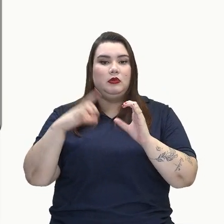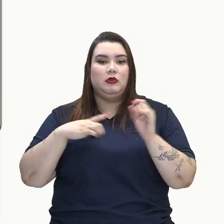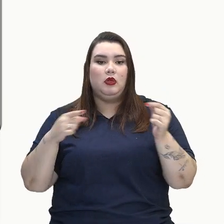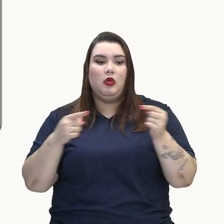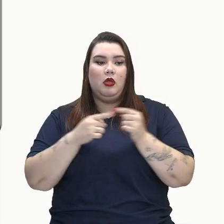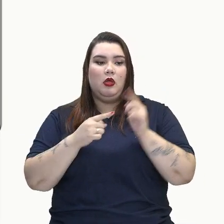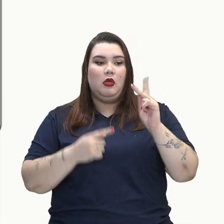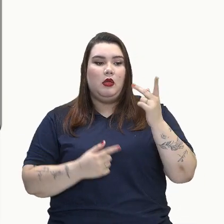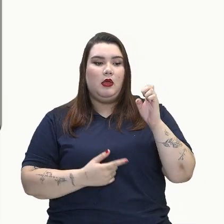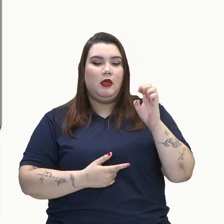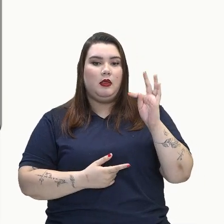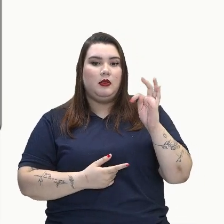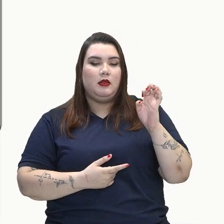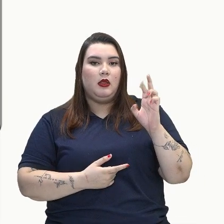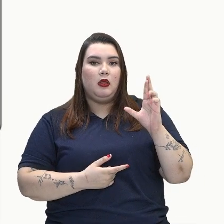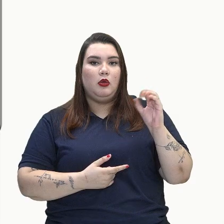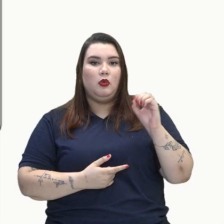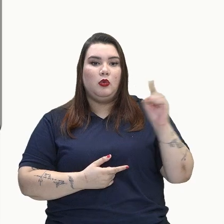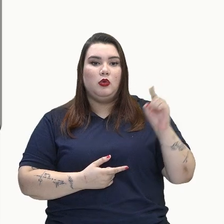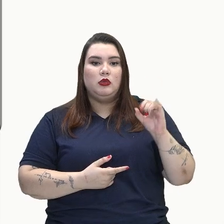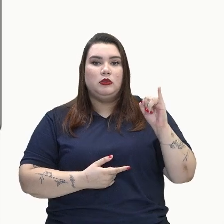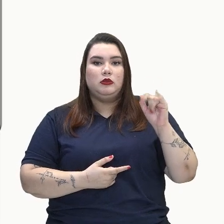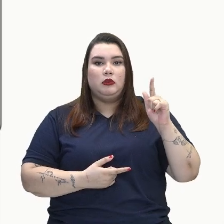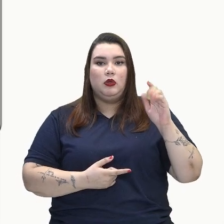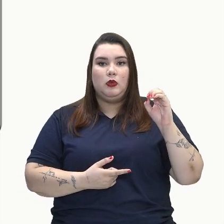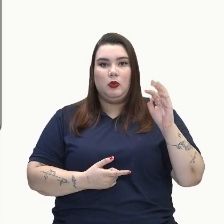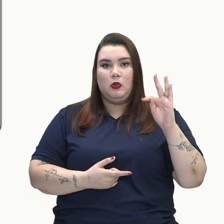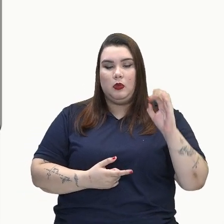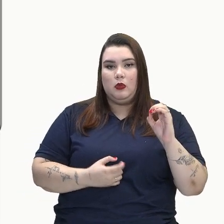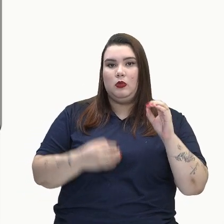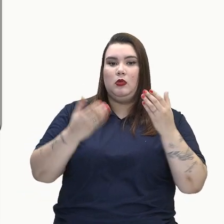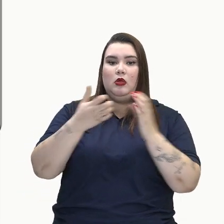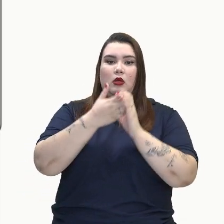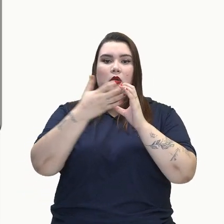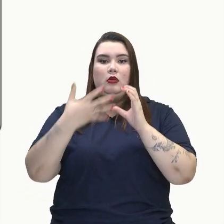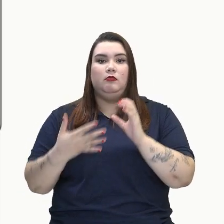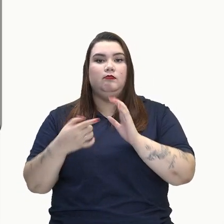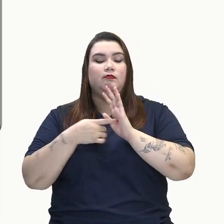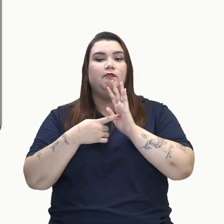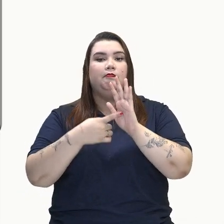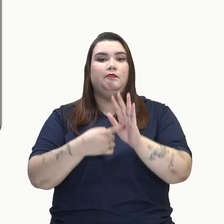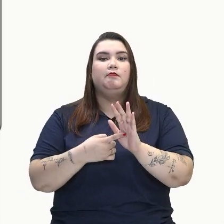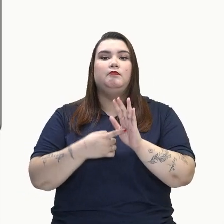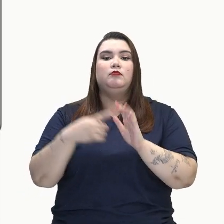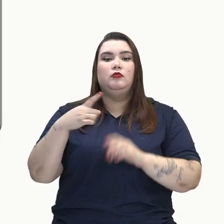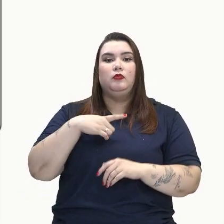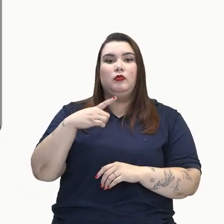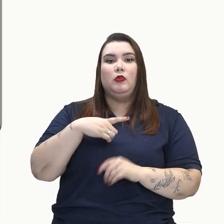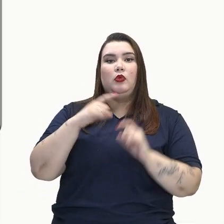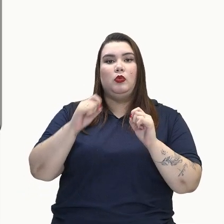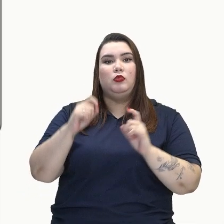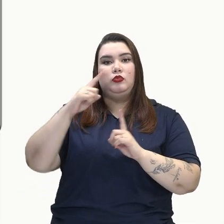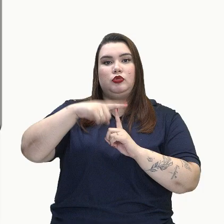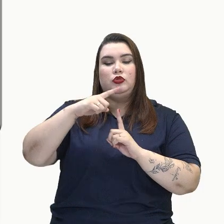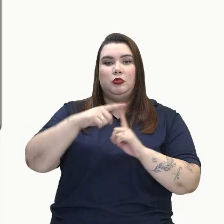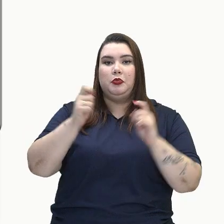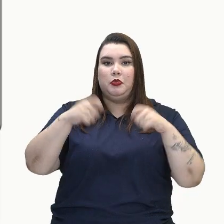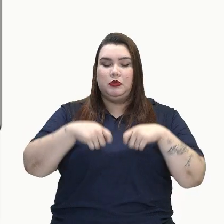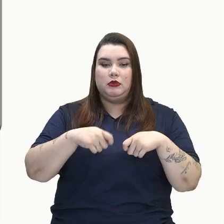e o caráter recessivo, que é aquele que precisa se apresentar em dose dupla para ser